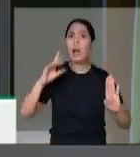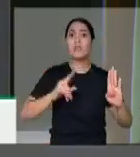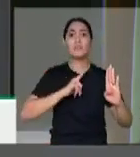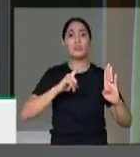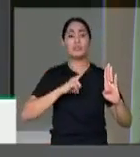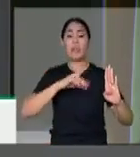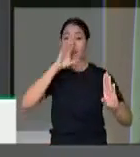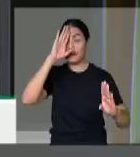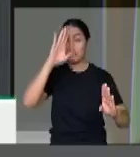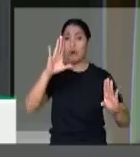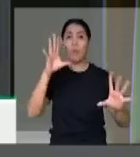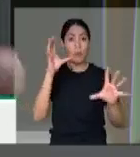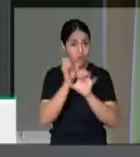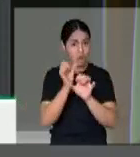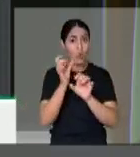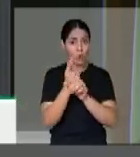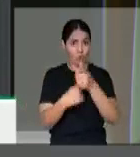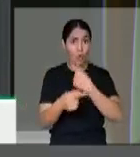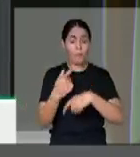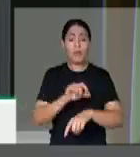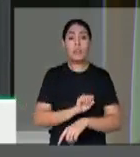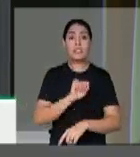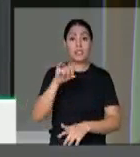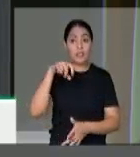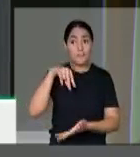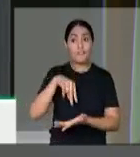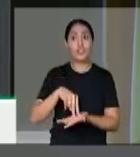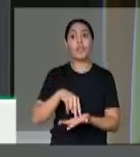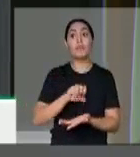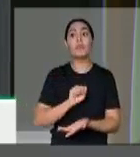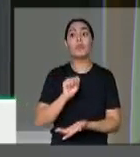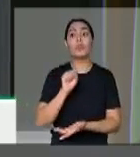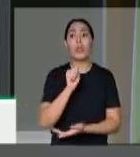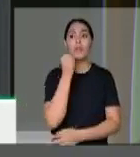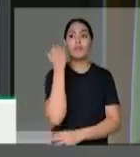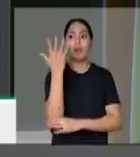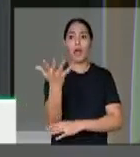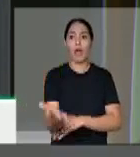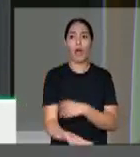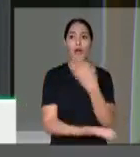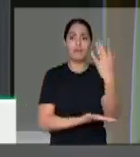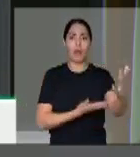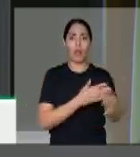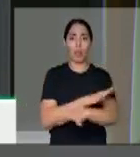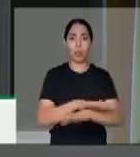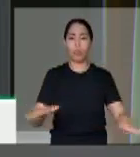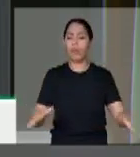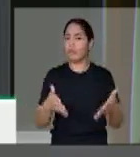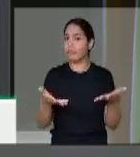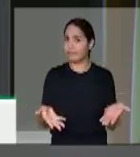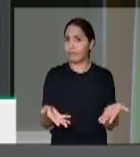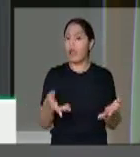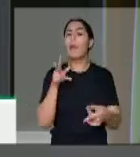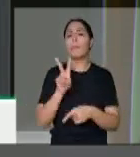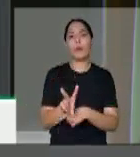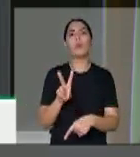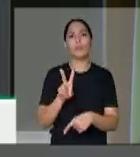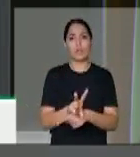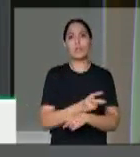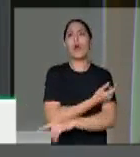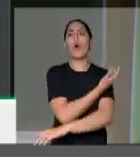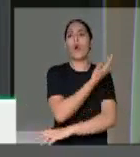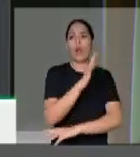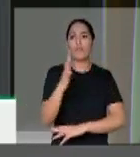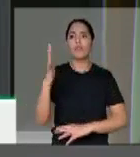termos econômicos, se ela estiver em pé, do que se ela for derrubada. Preservar a floresta